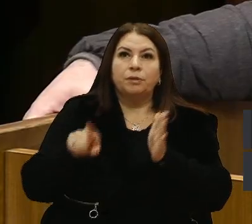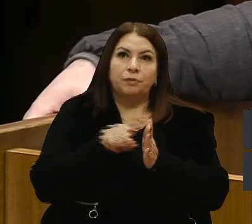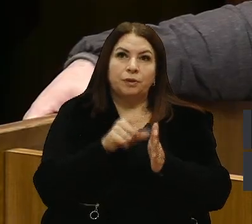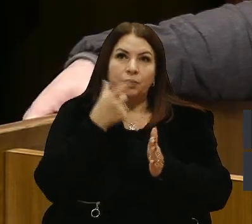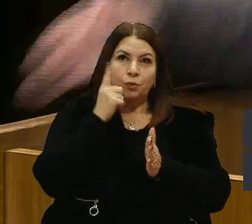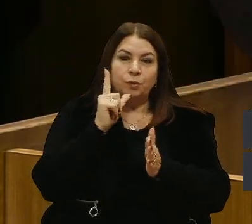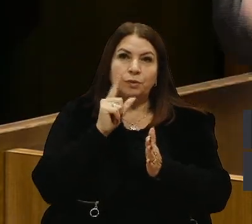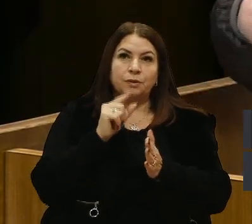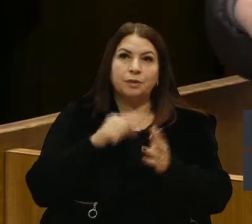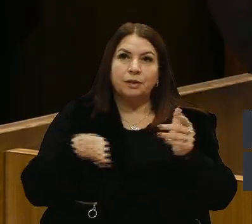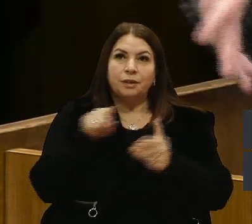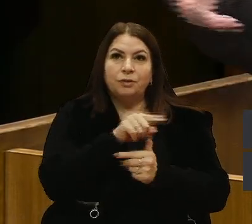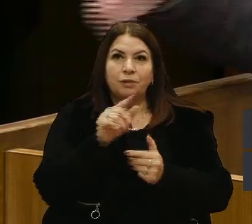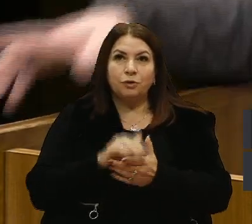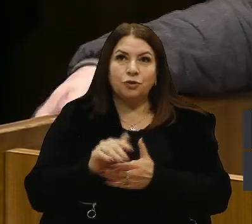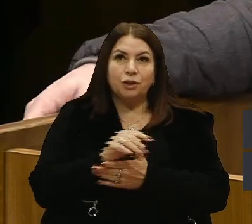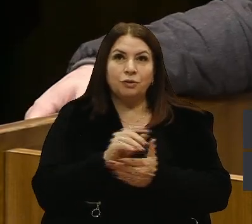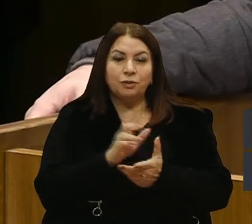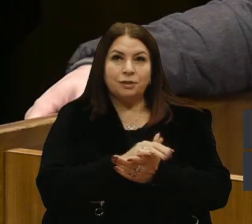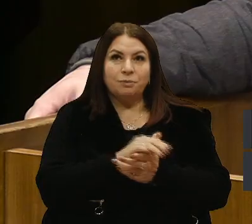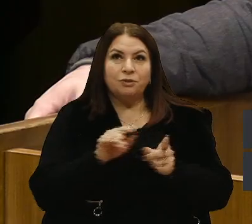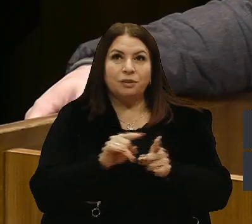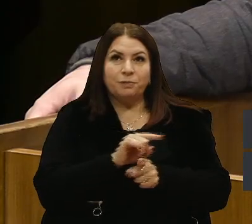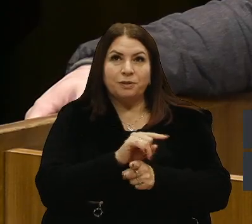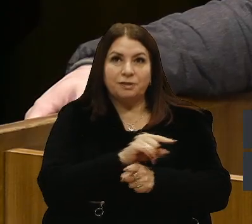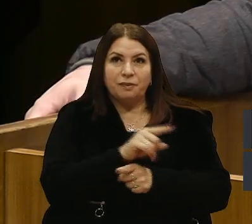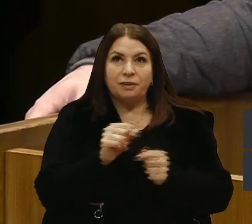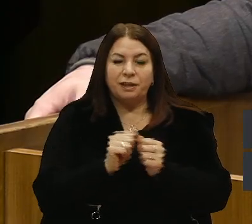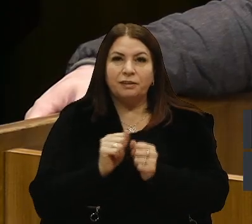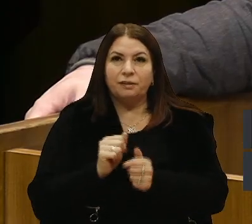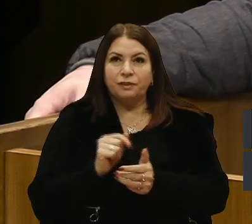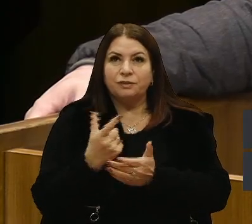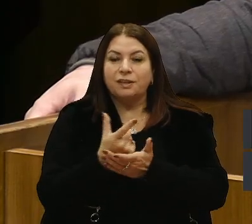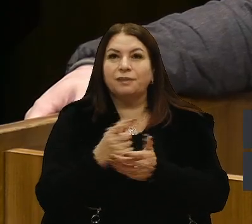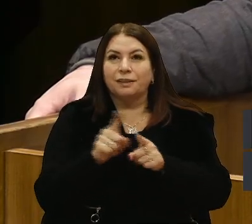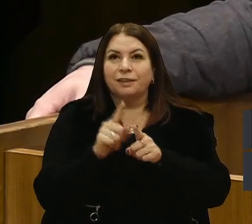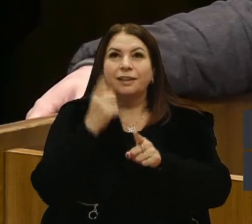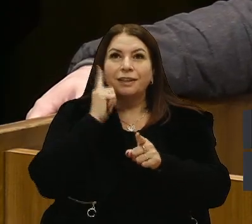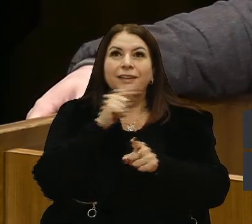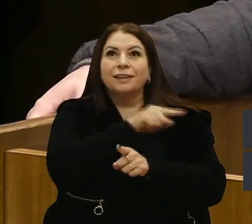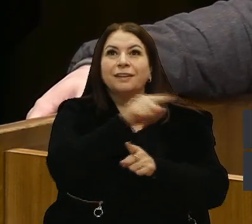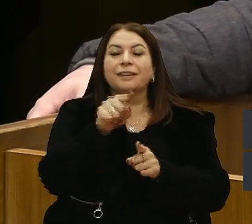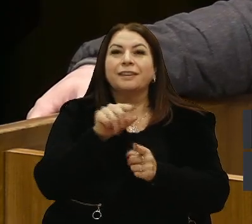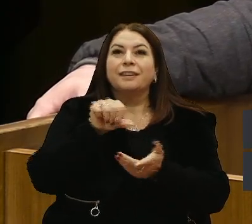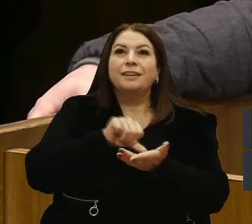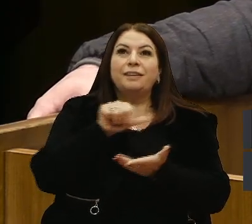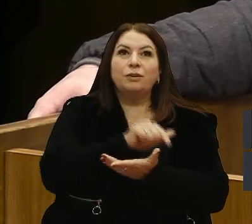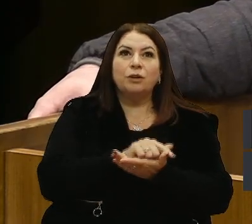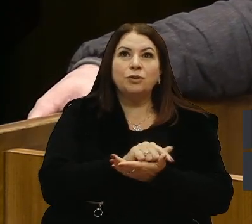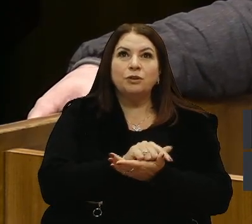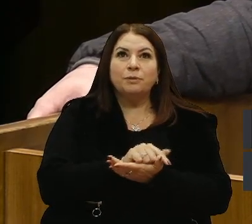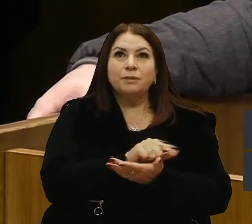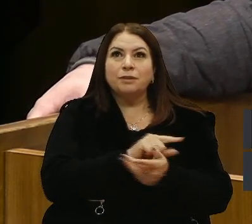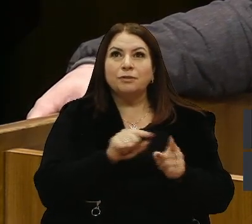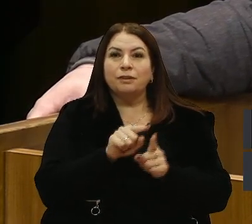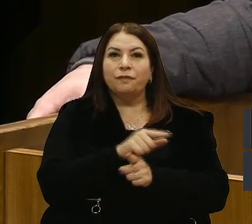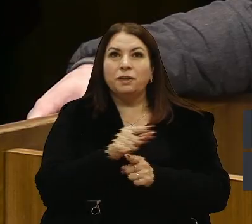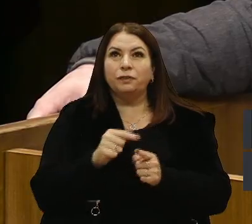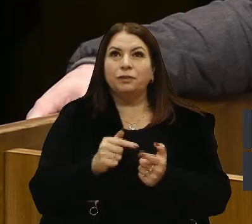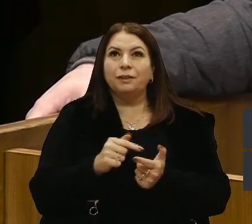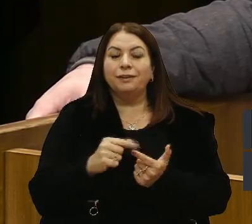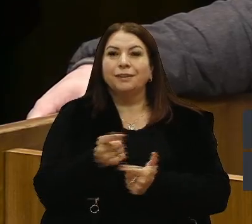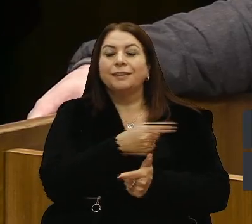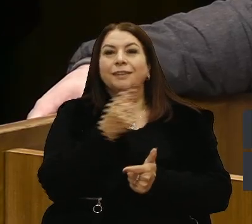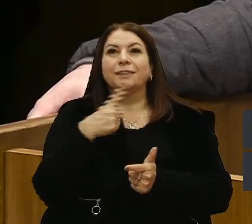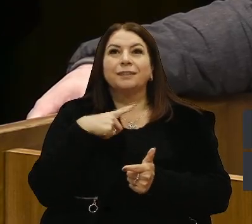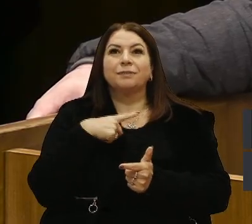consiga conquistar. E agora, graças a Deus, nós vamos conquistar essa sede da PRF a